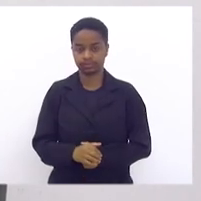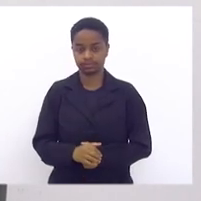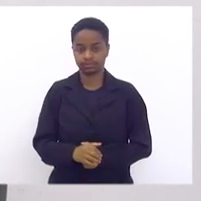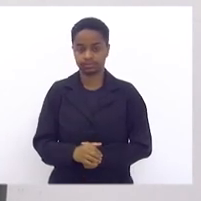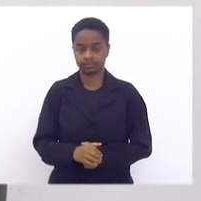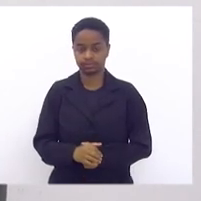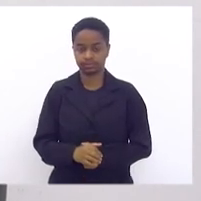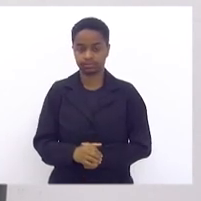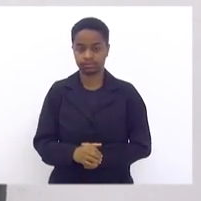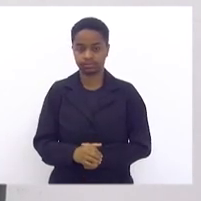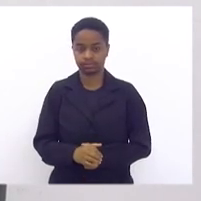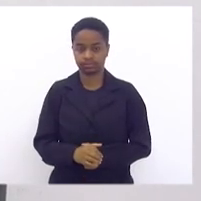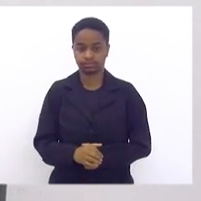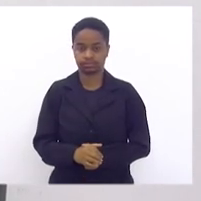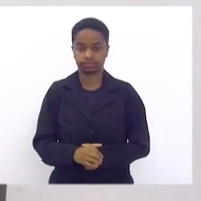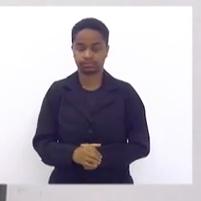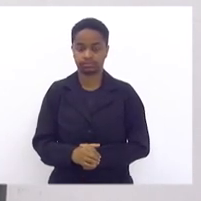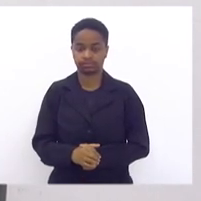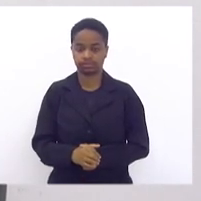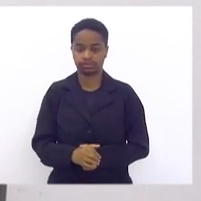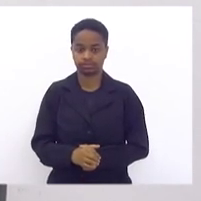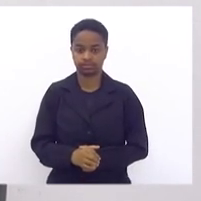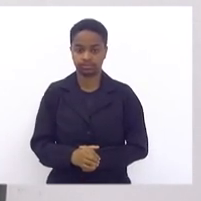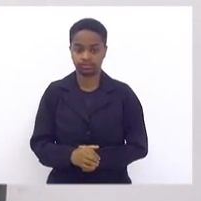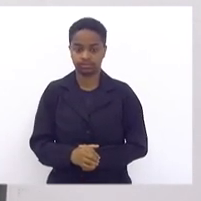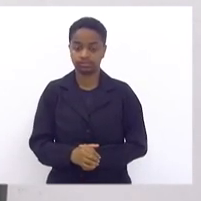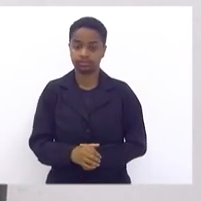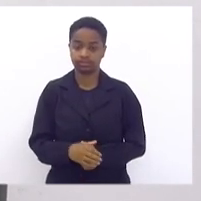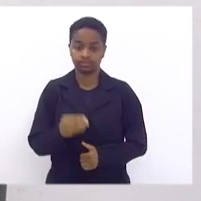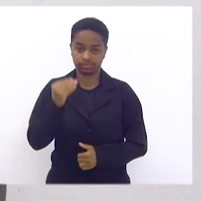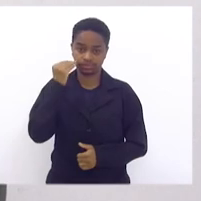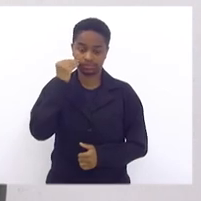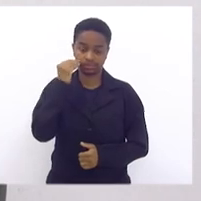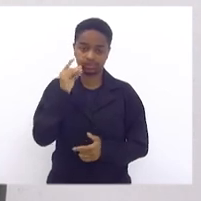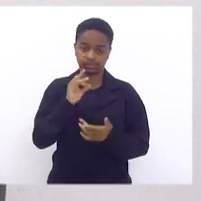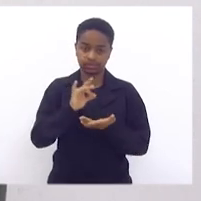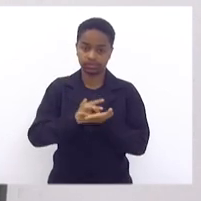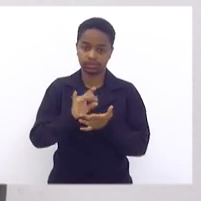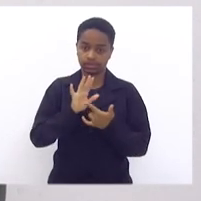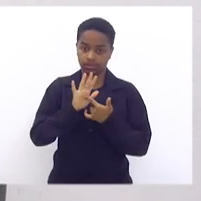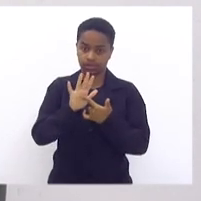isso tivesse a devida importância.